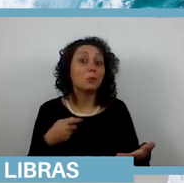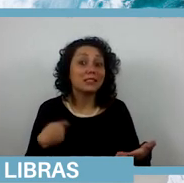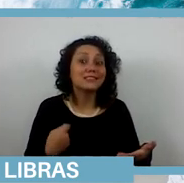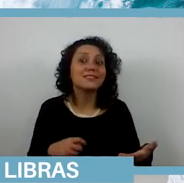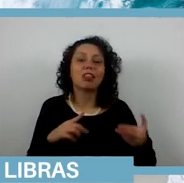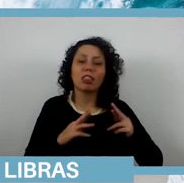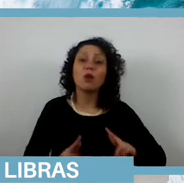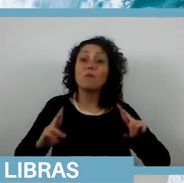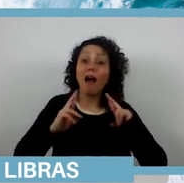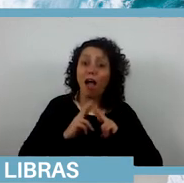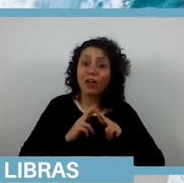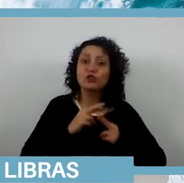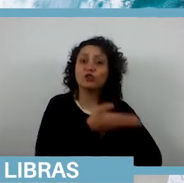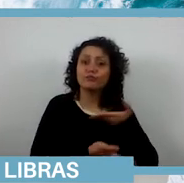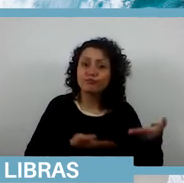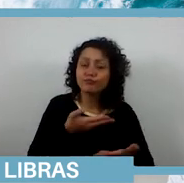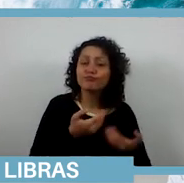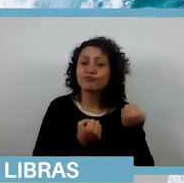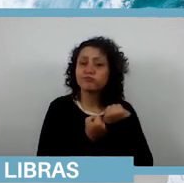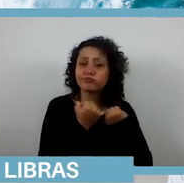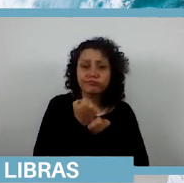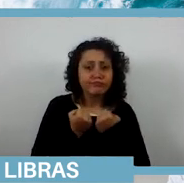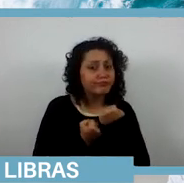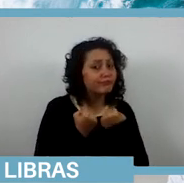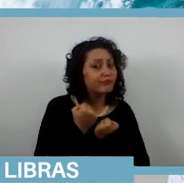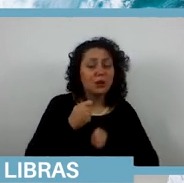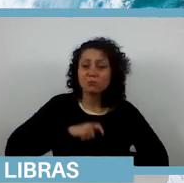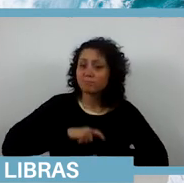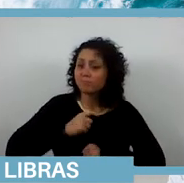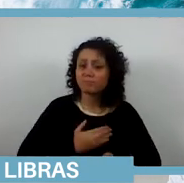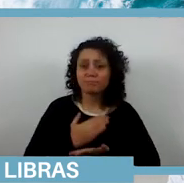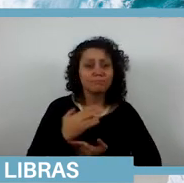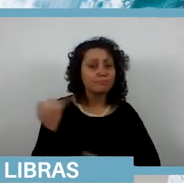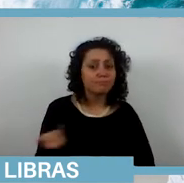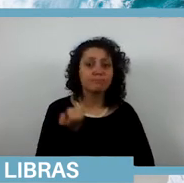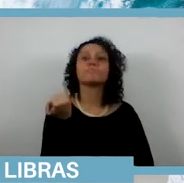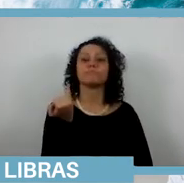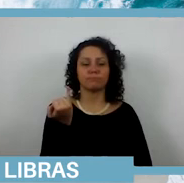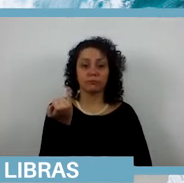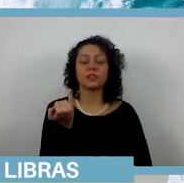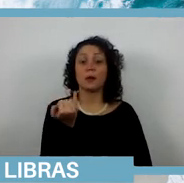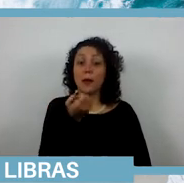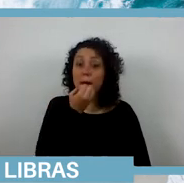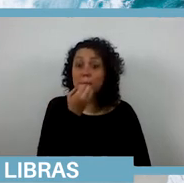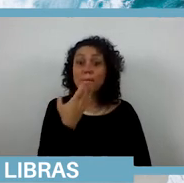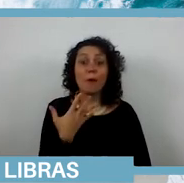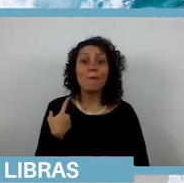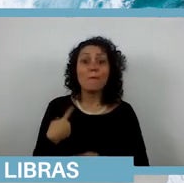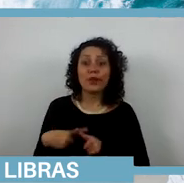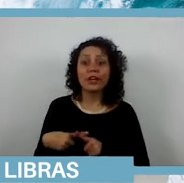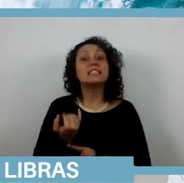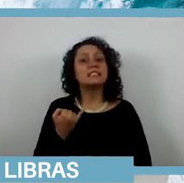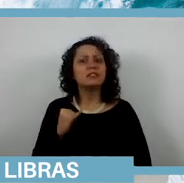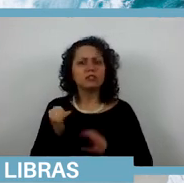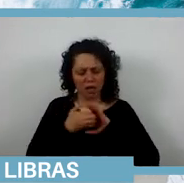de colaboração de apoio no início ela é muito importante e ela funciona muito melhor depois que a gente reconhece